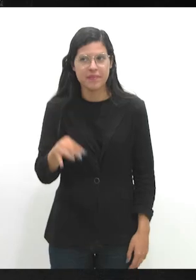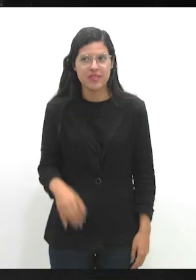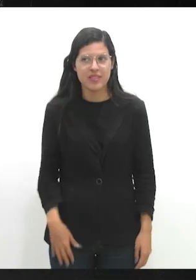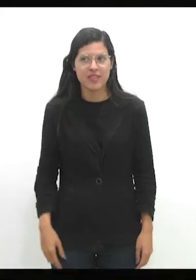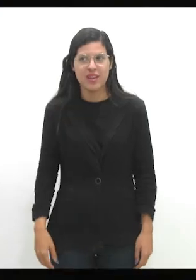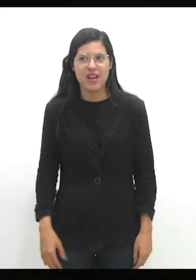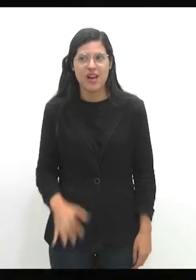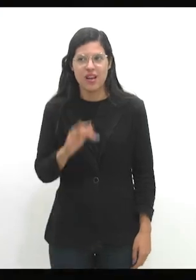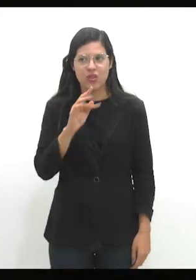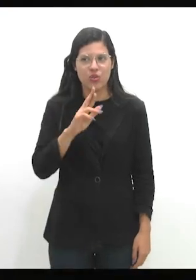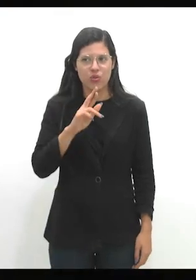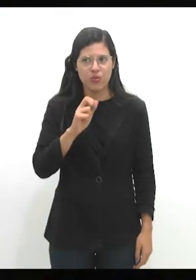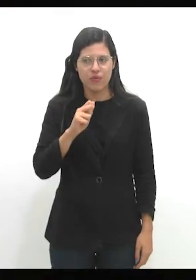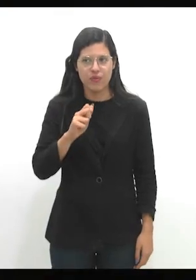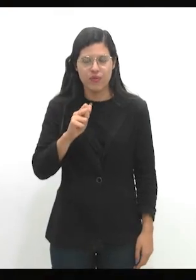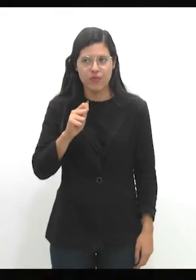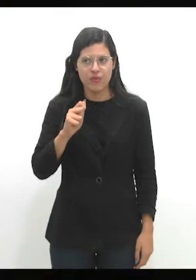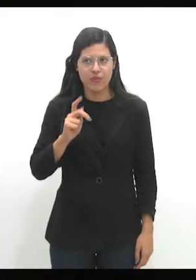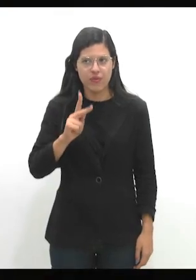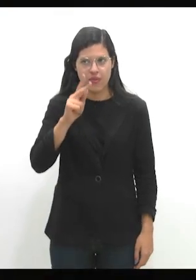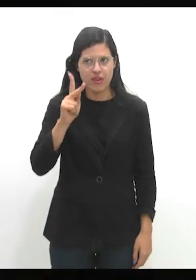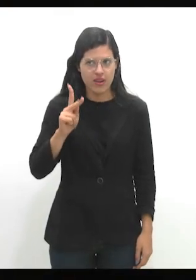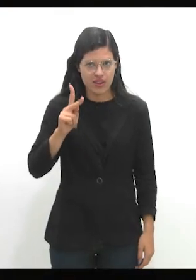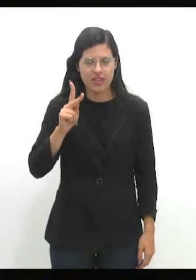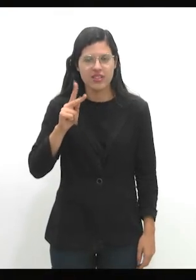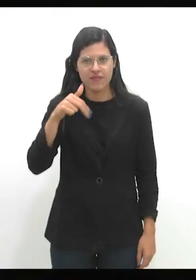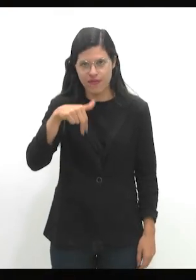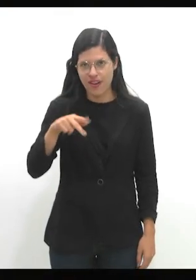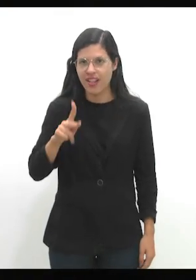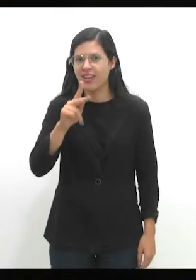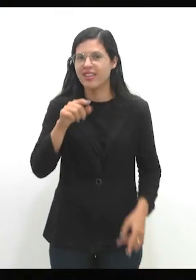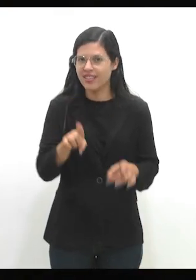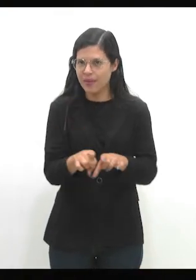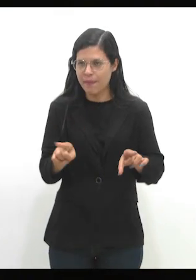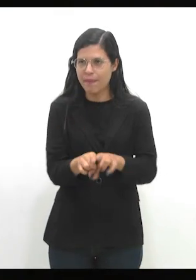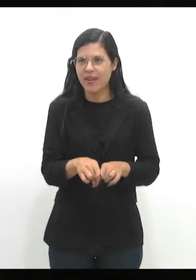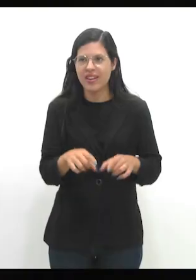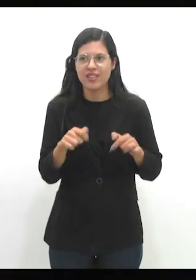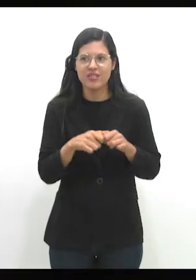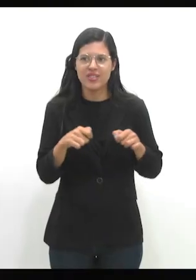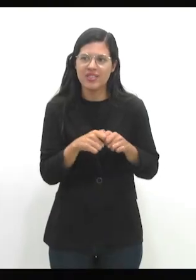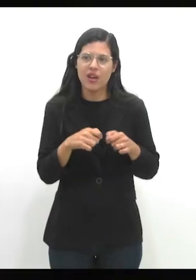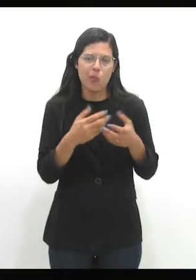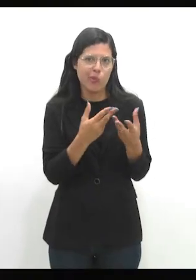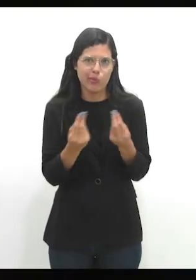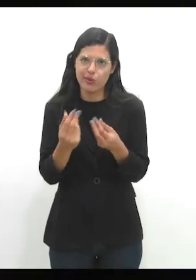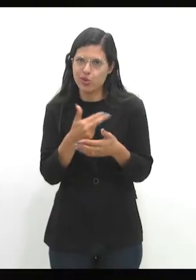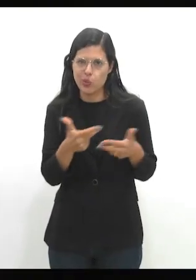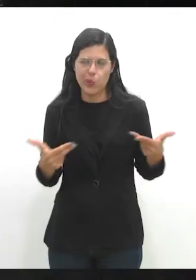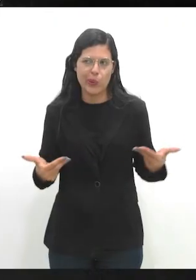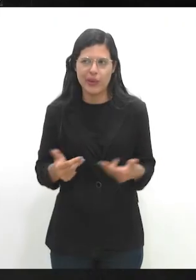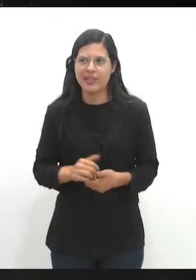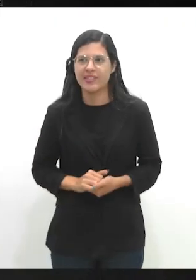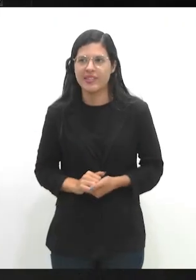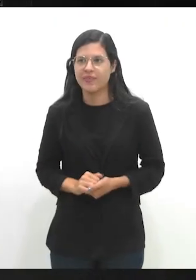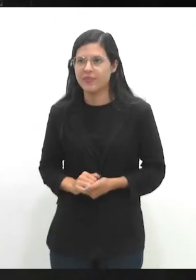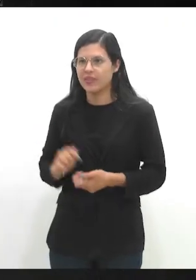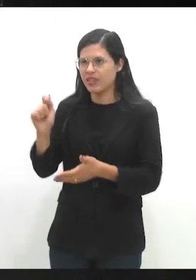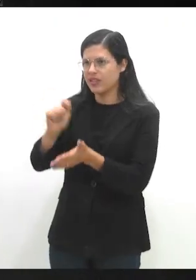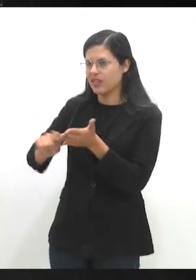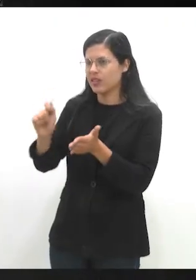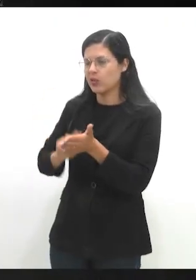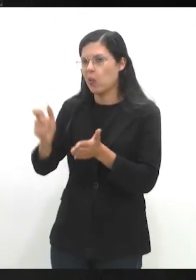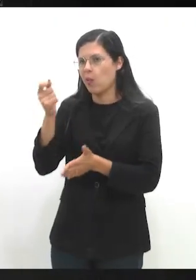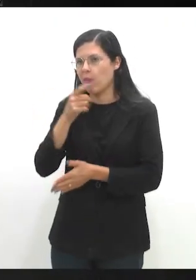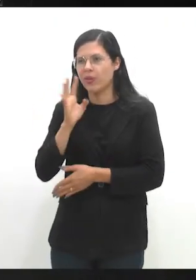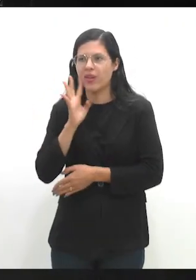do Frank Sinatra também é um tabloide. Viveram muito e fizeram muita coisa. E fizeram muita coisa. Né? Aí não... Ela